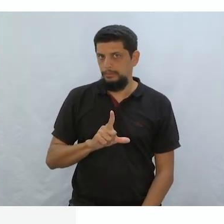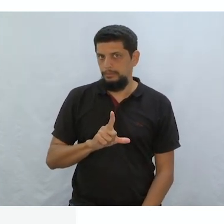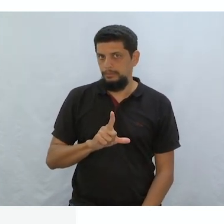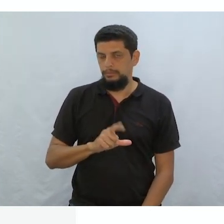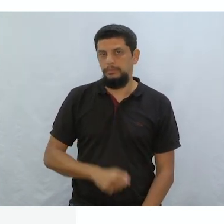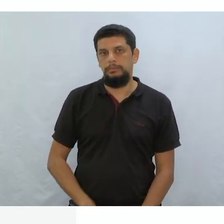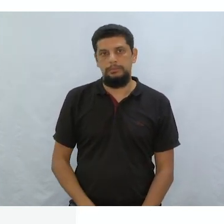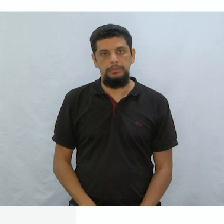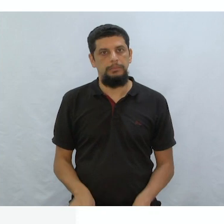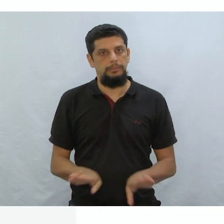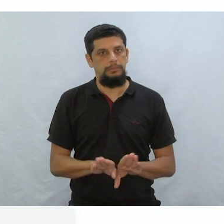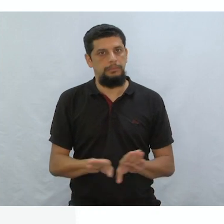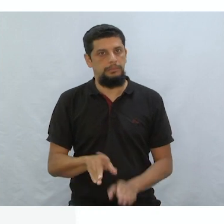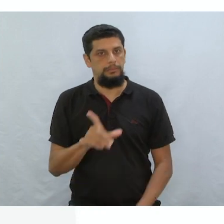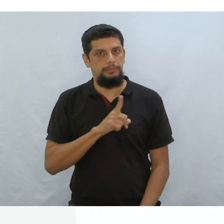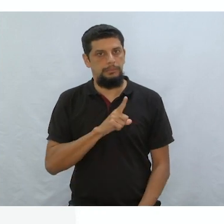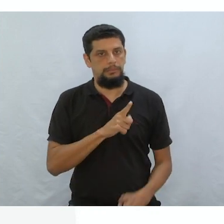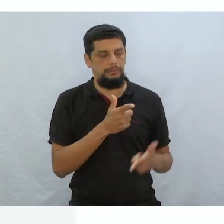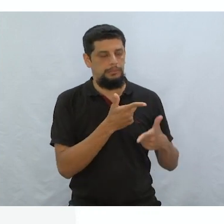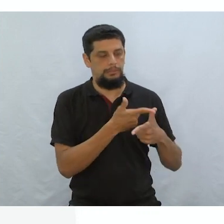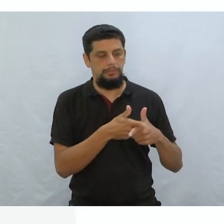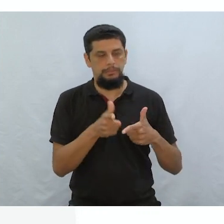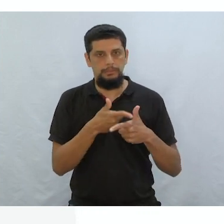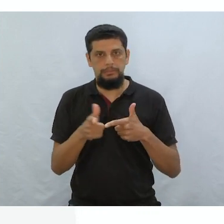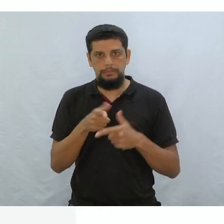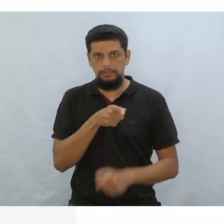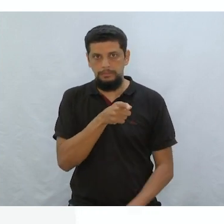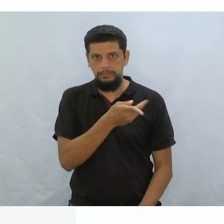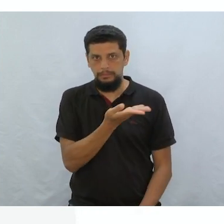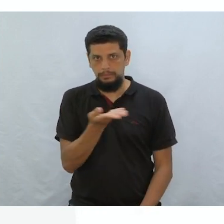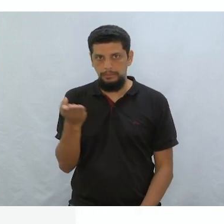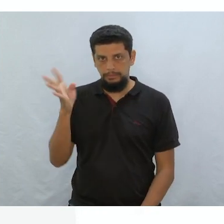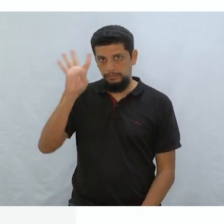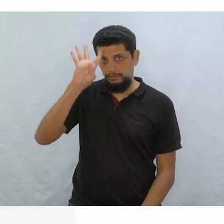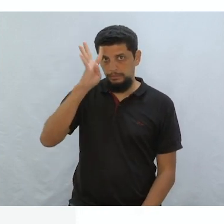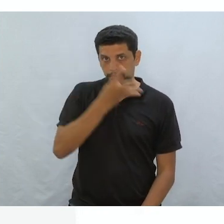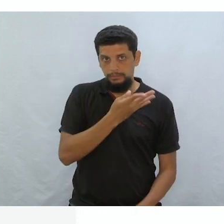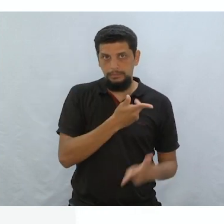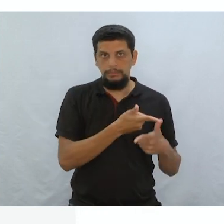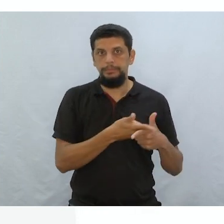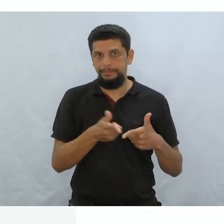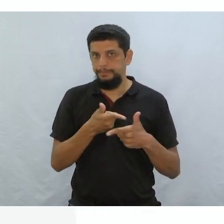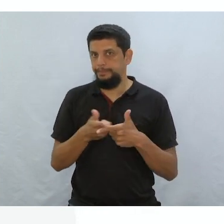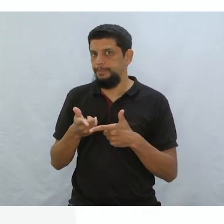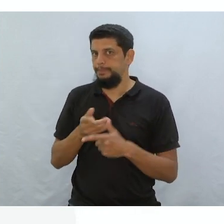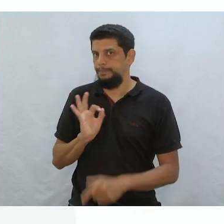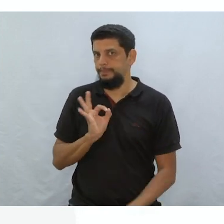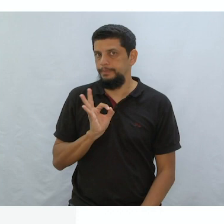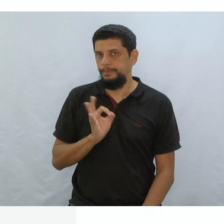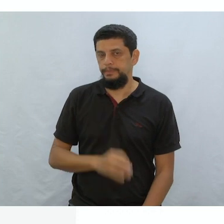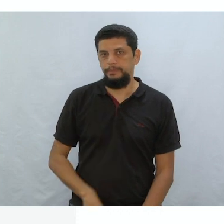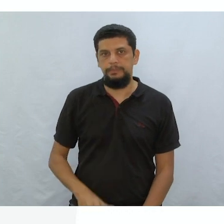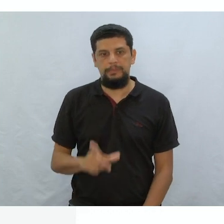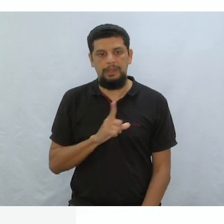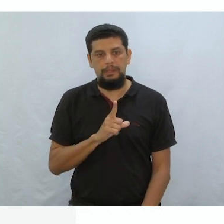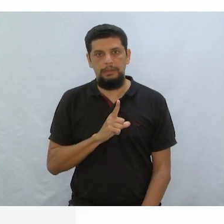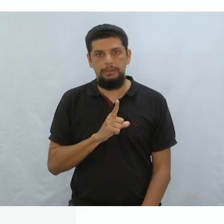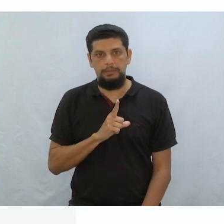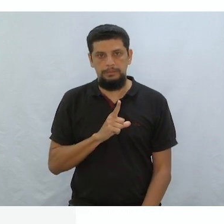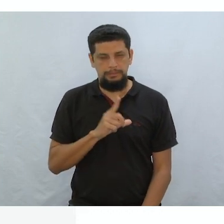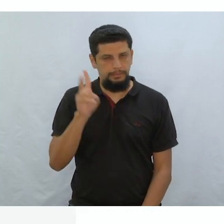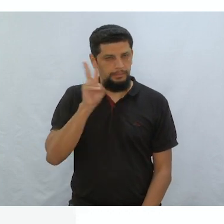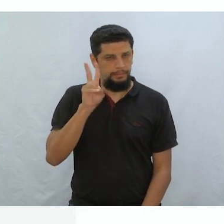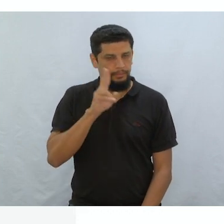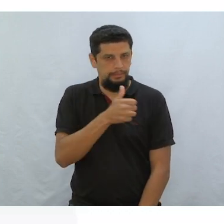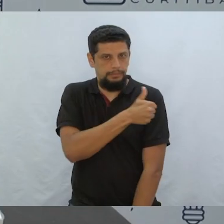né? Também tivemos um problema. Vocês resolveram o problema, né? Que tínhamos lá